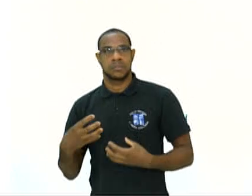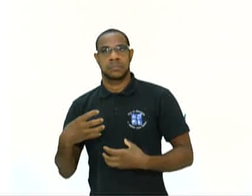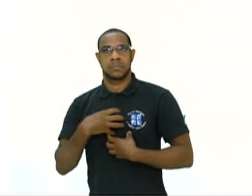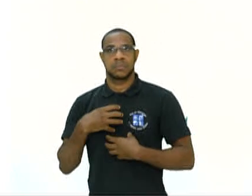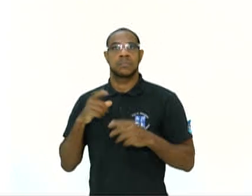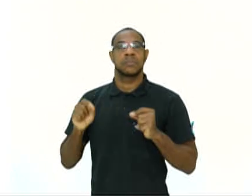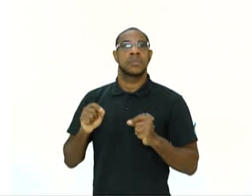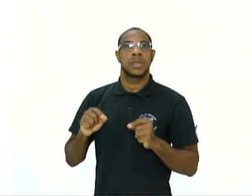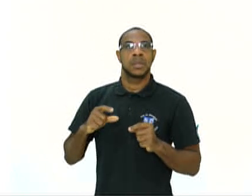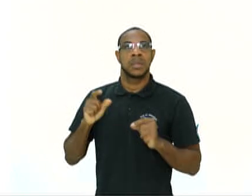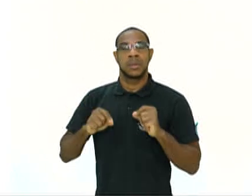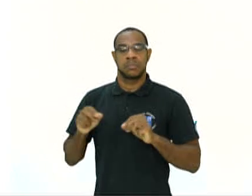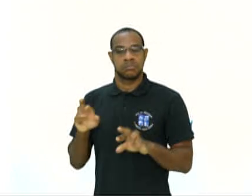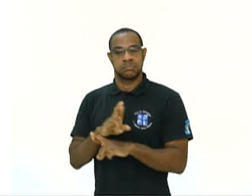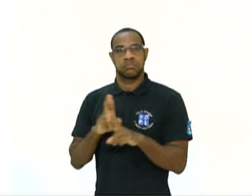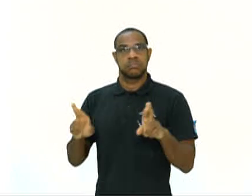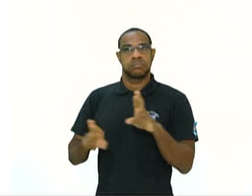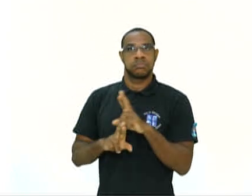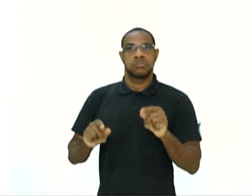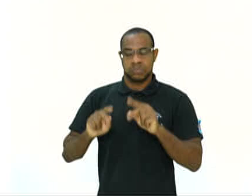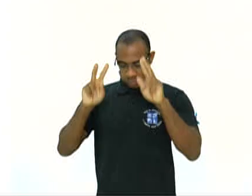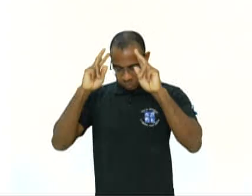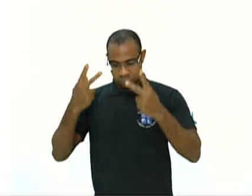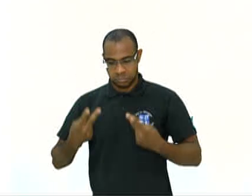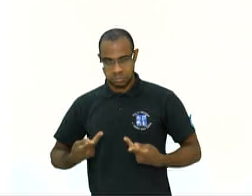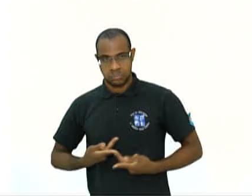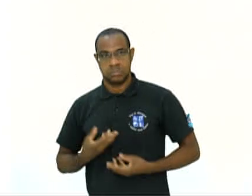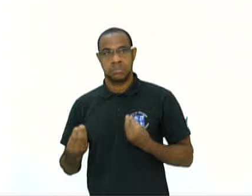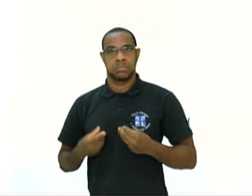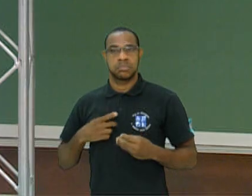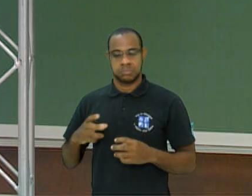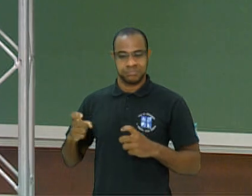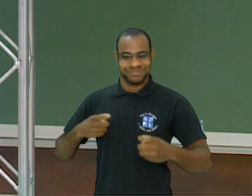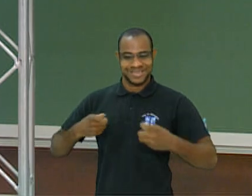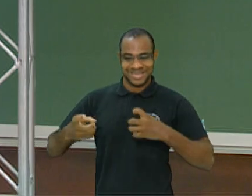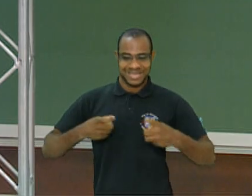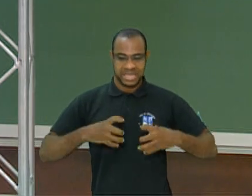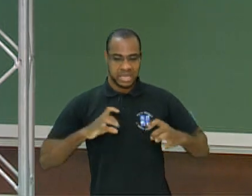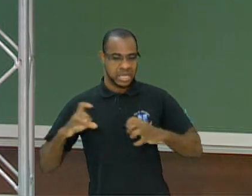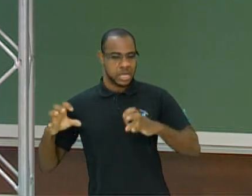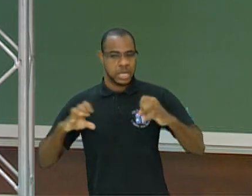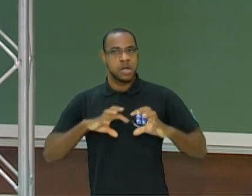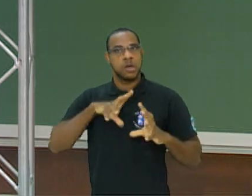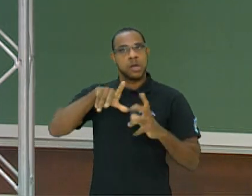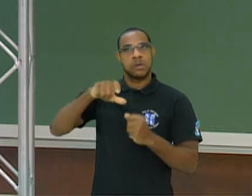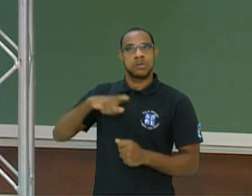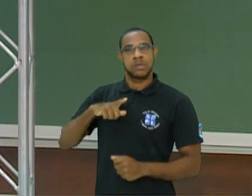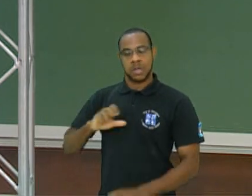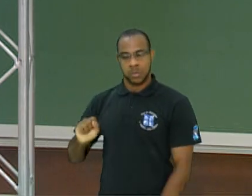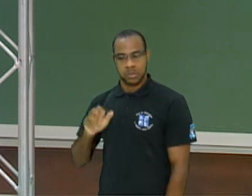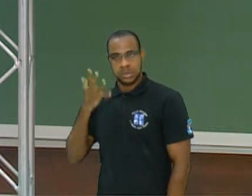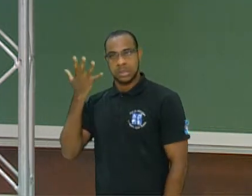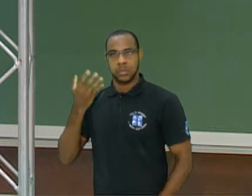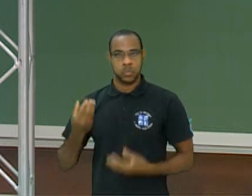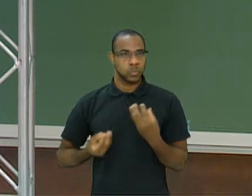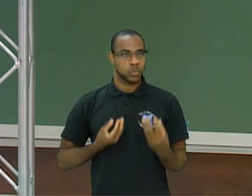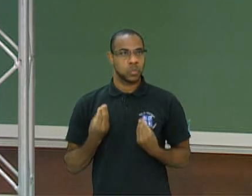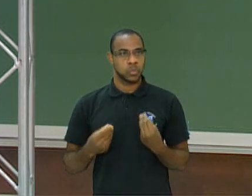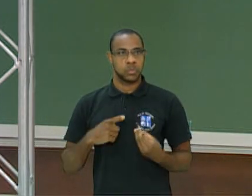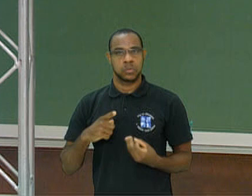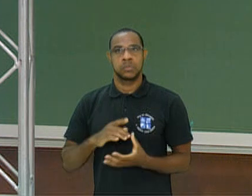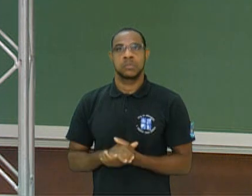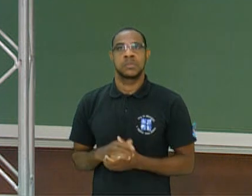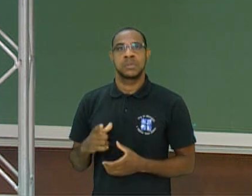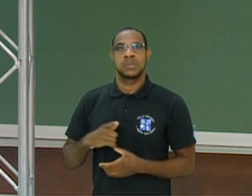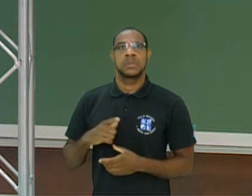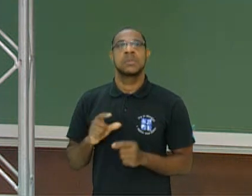são as causas das relações humanas. Né? Nessa guerra global, de escala global que está acontecendo, tomar-se um